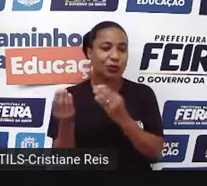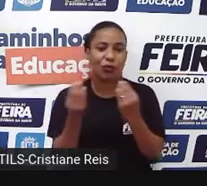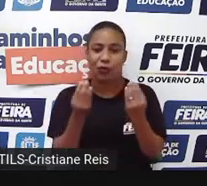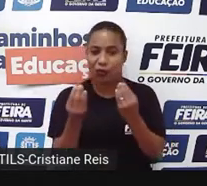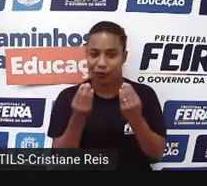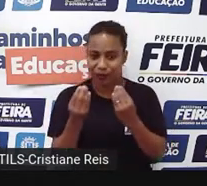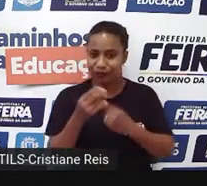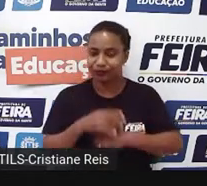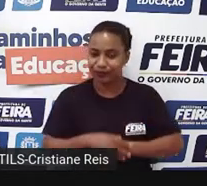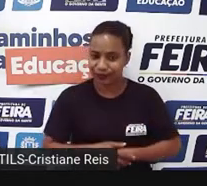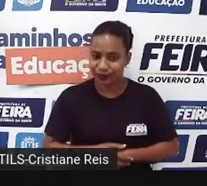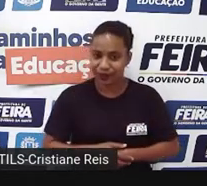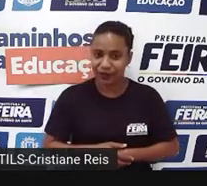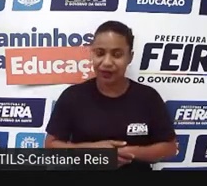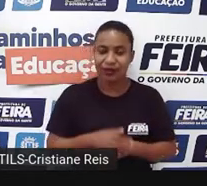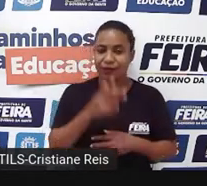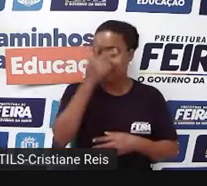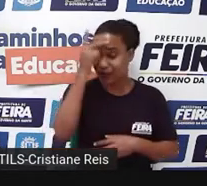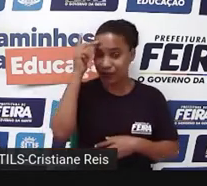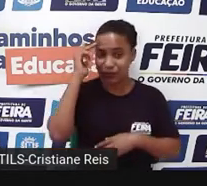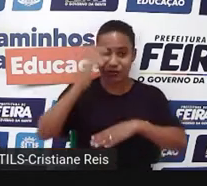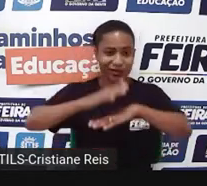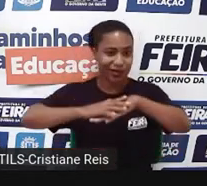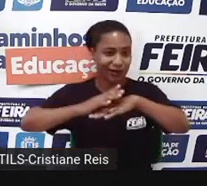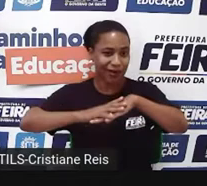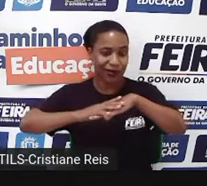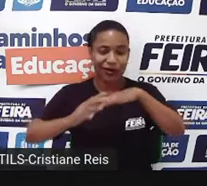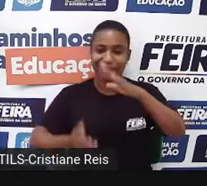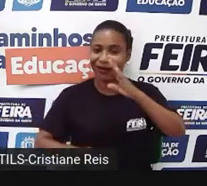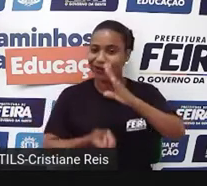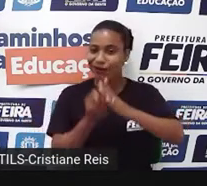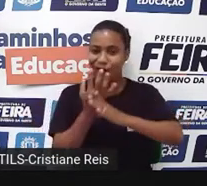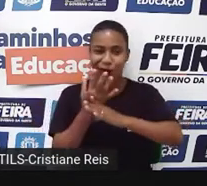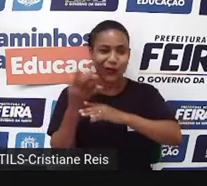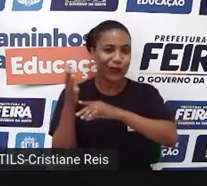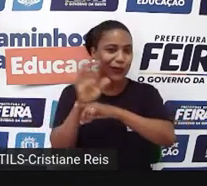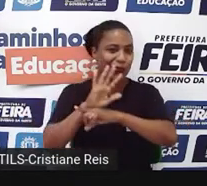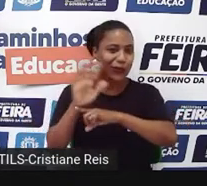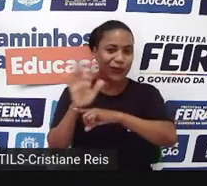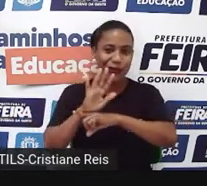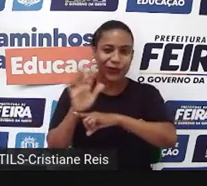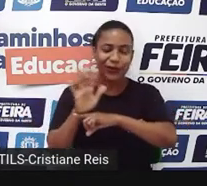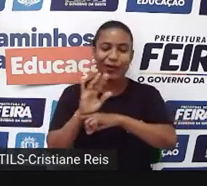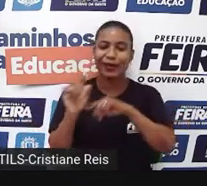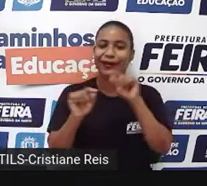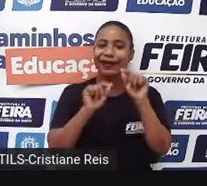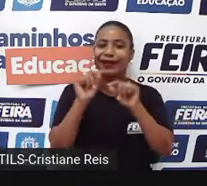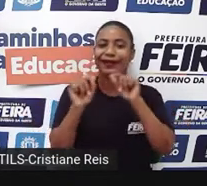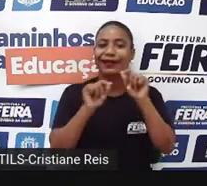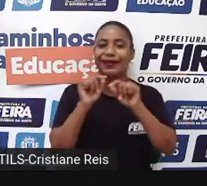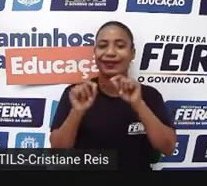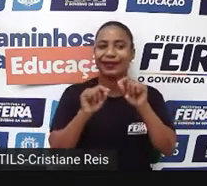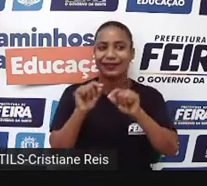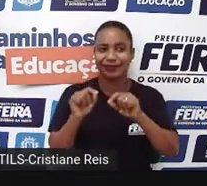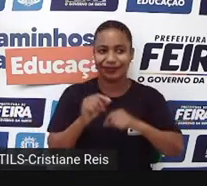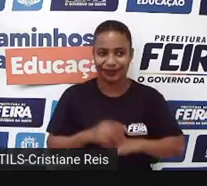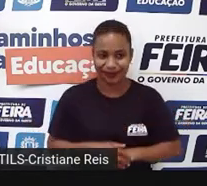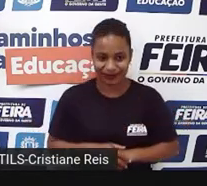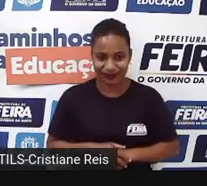que participaram dessa fantástica criação da humanidade, não é verdade? E quais